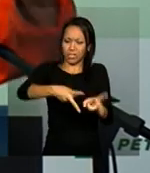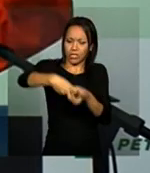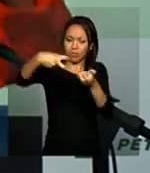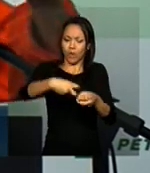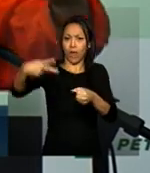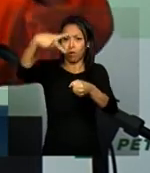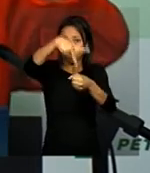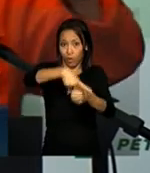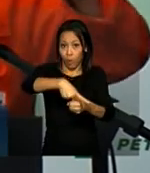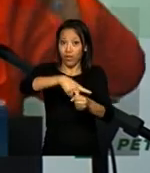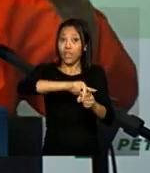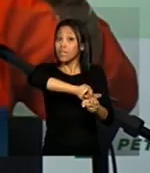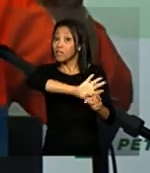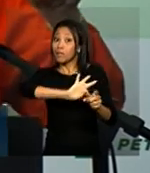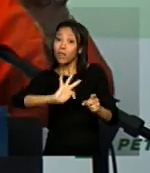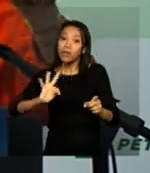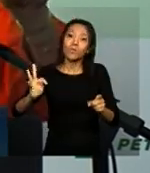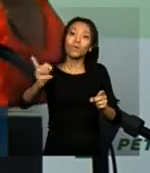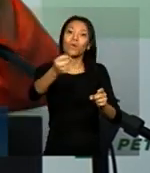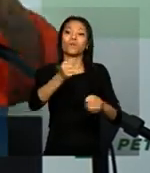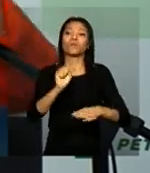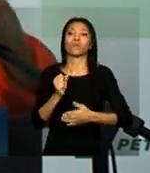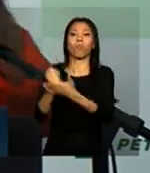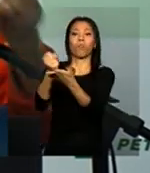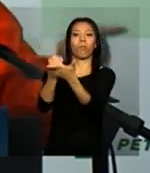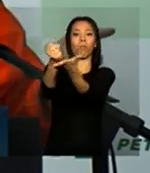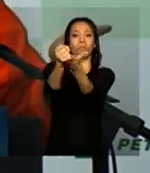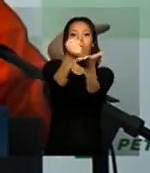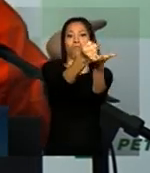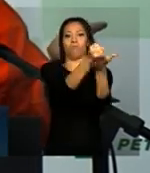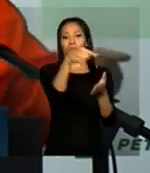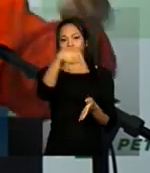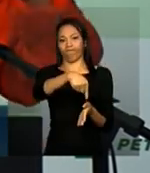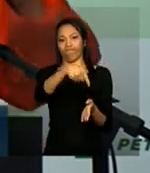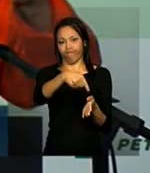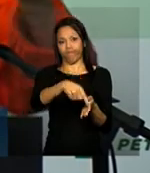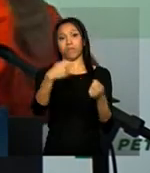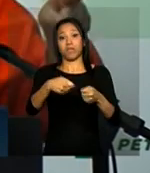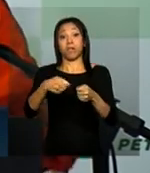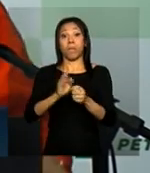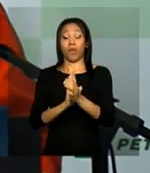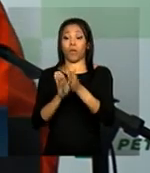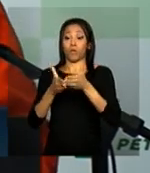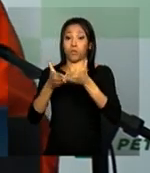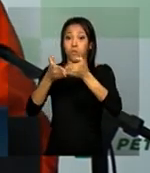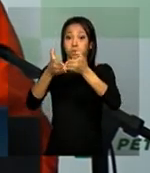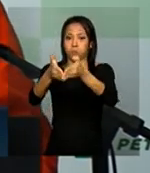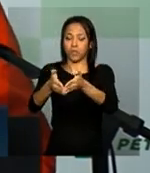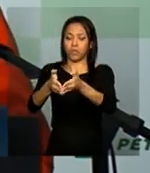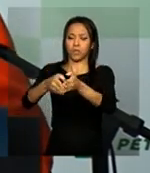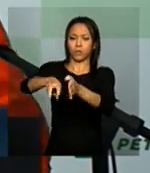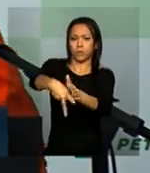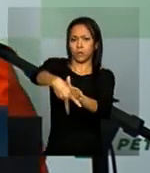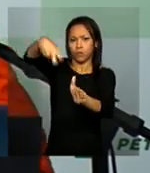todas as plataformas que vão ser necessárias para tirar petróleo desse